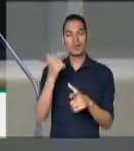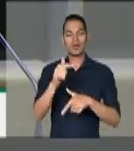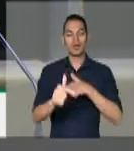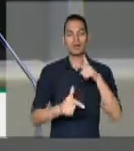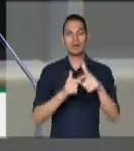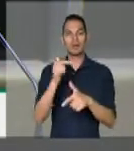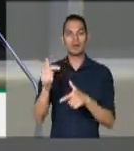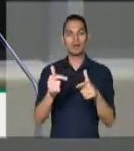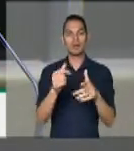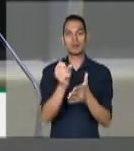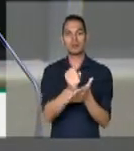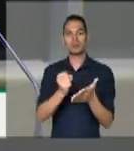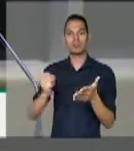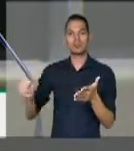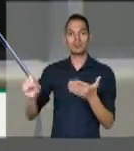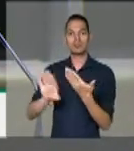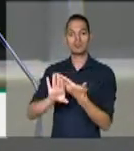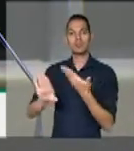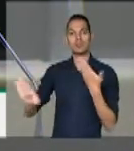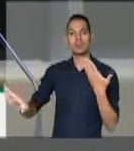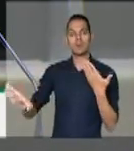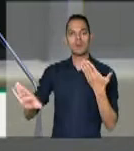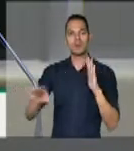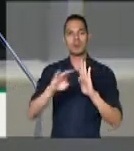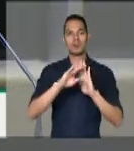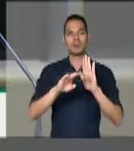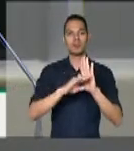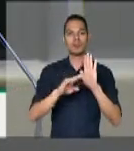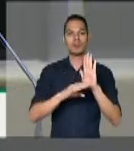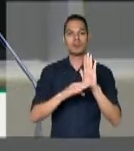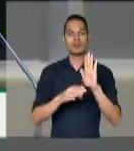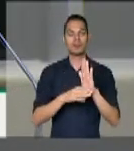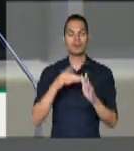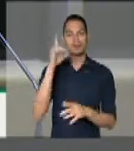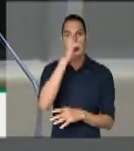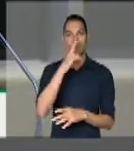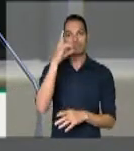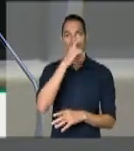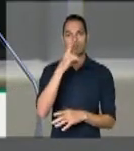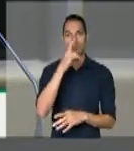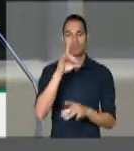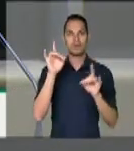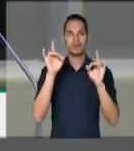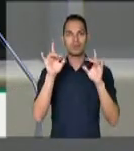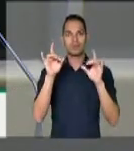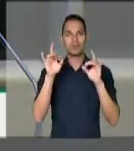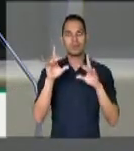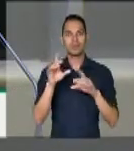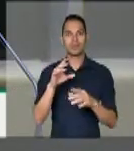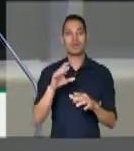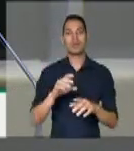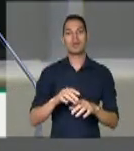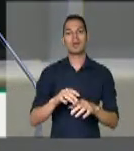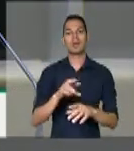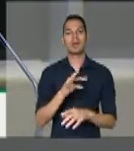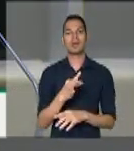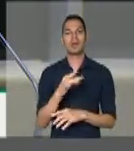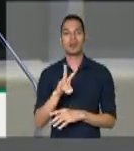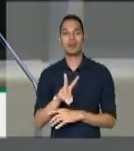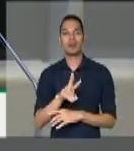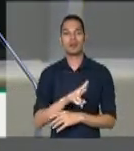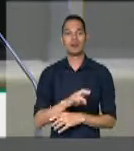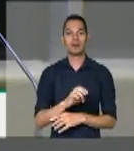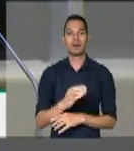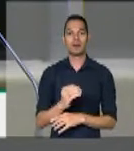afastamento do comando do programa Domingo Espetacular na Record por justamente criticar as